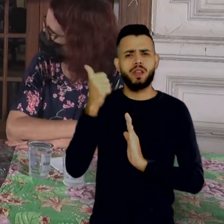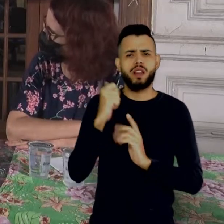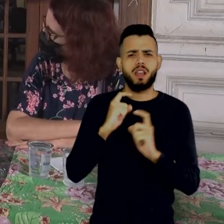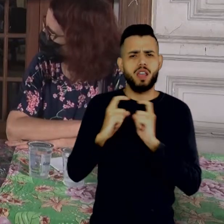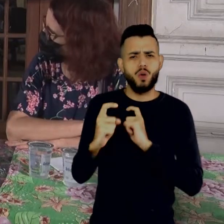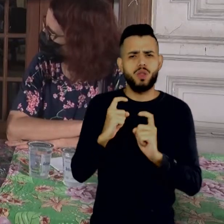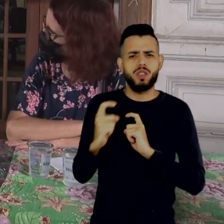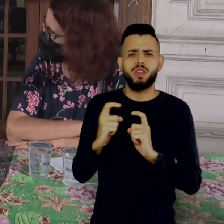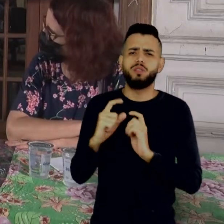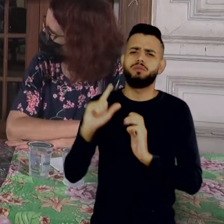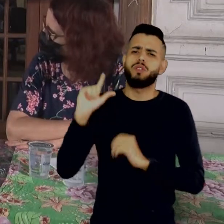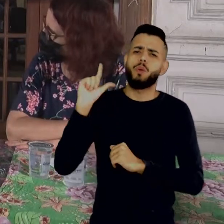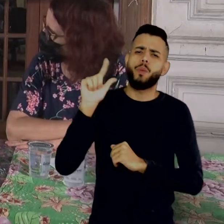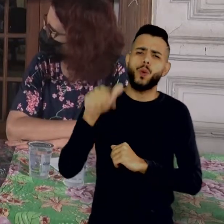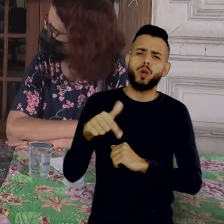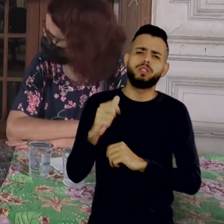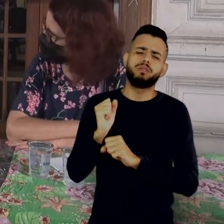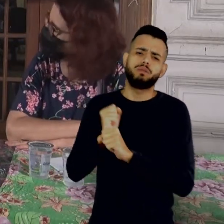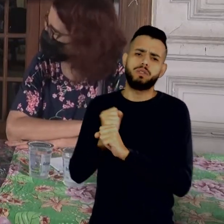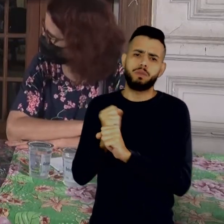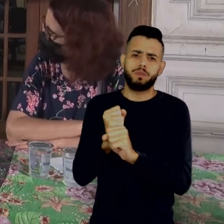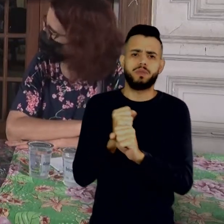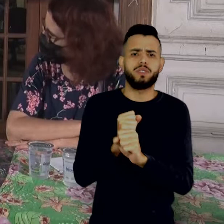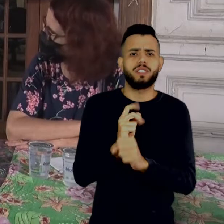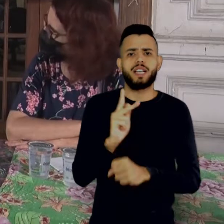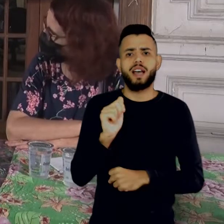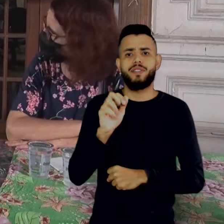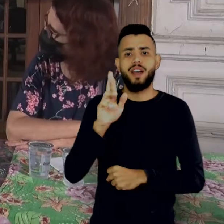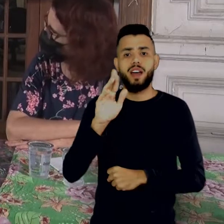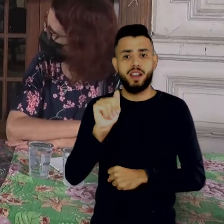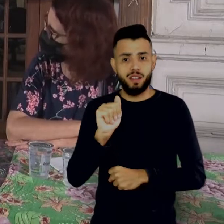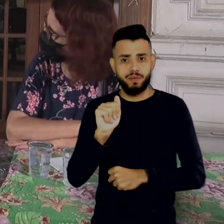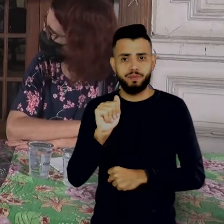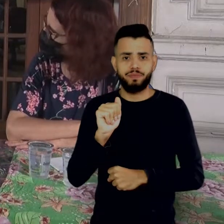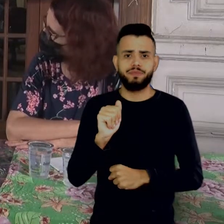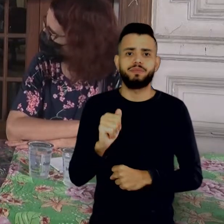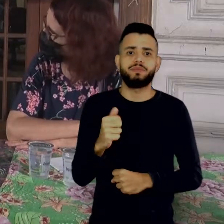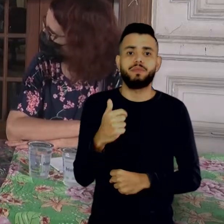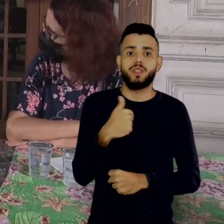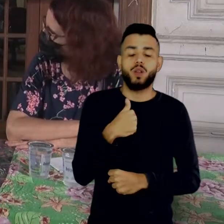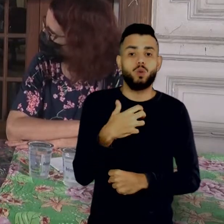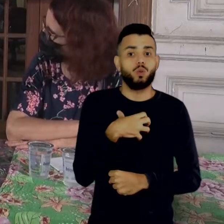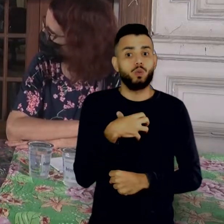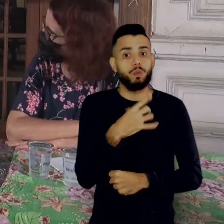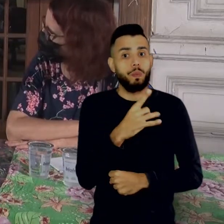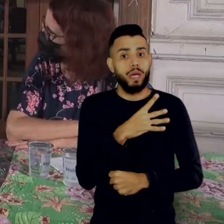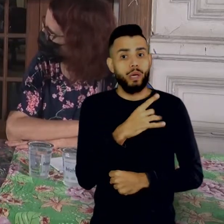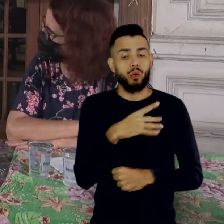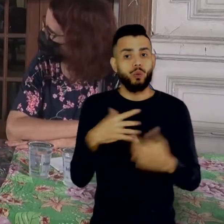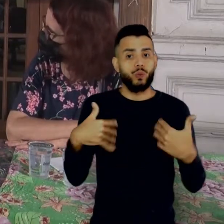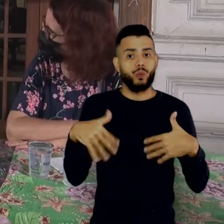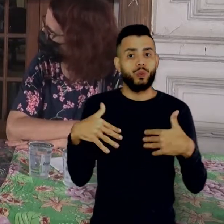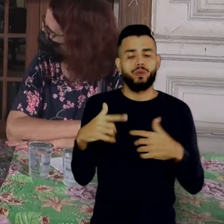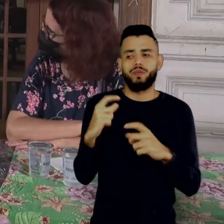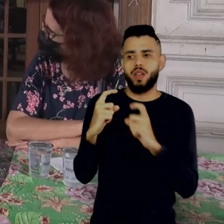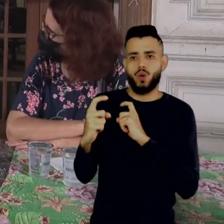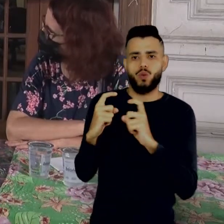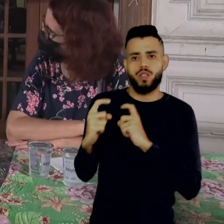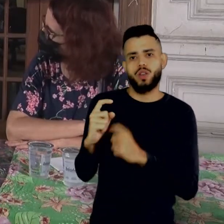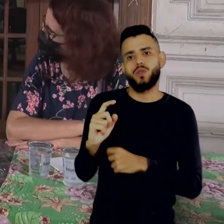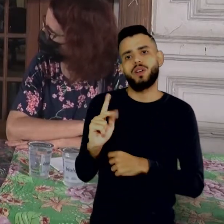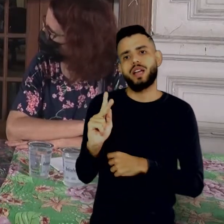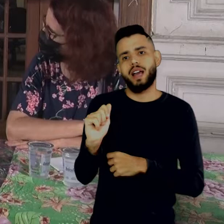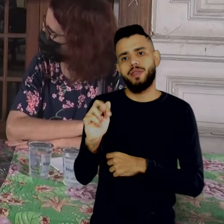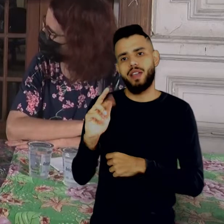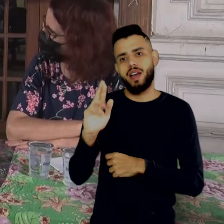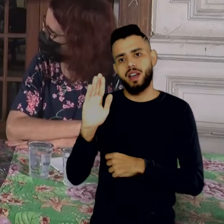depois de muito tempo, da Cadara. Né, e eu fiquei com muito medo, confesso, da reunião da Cadara,